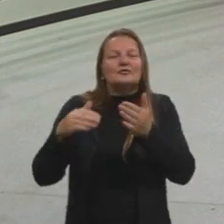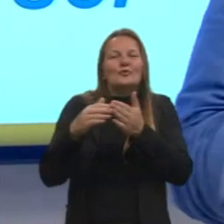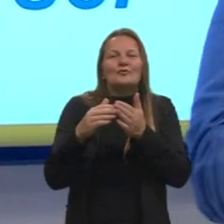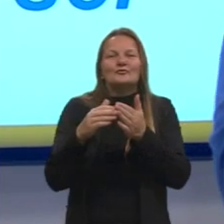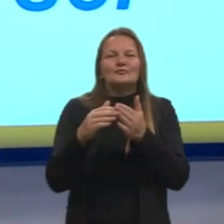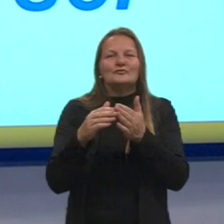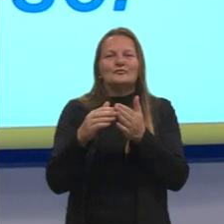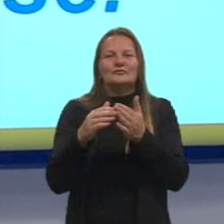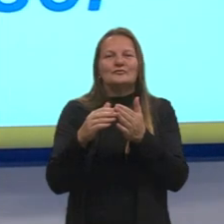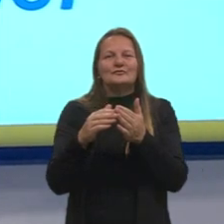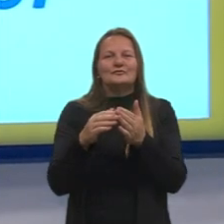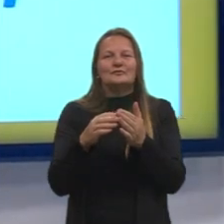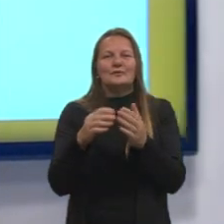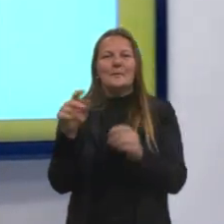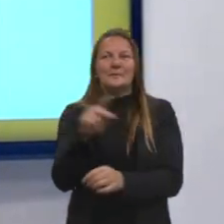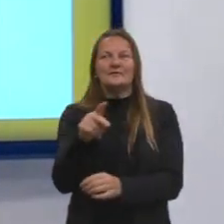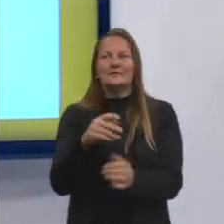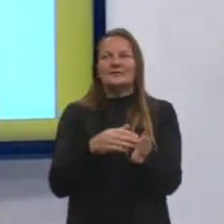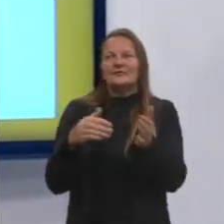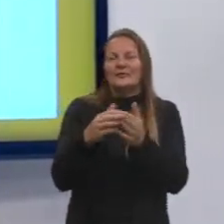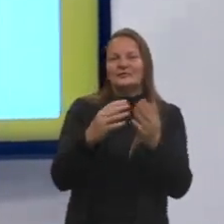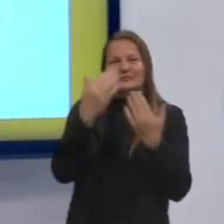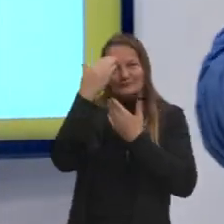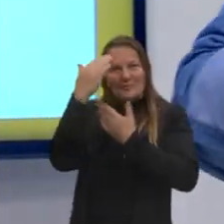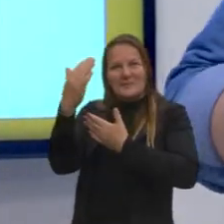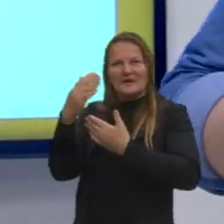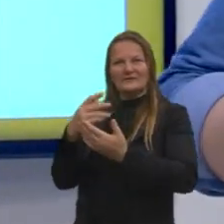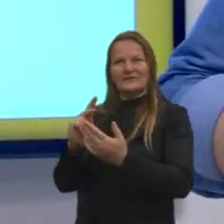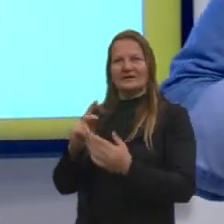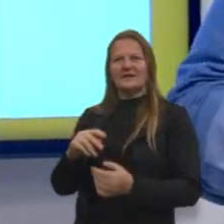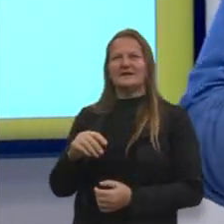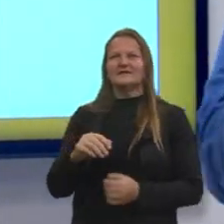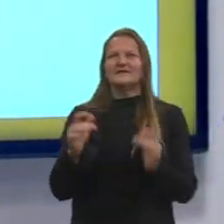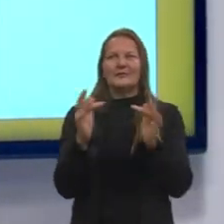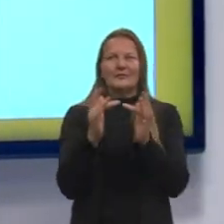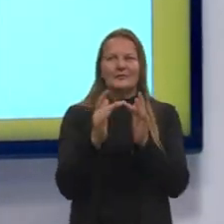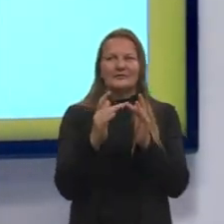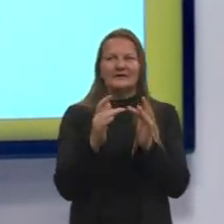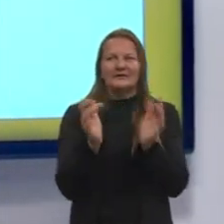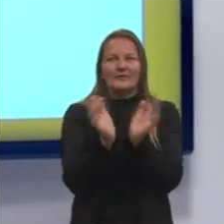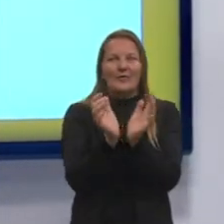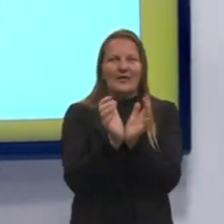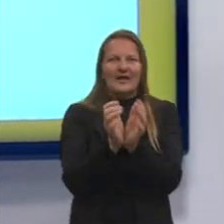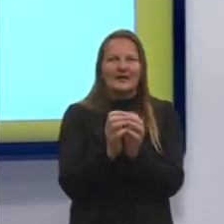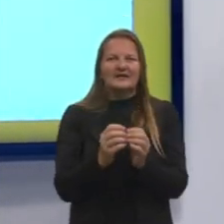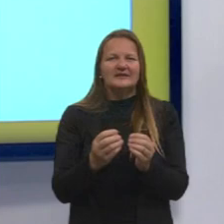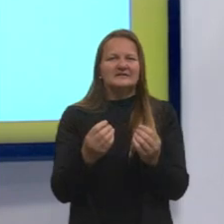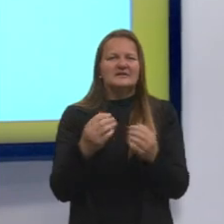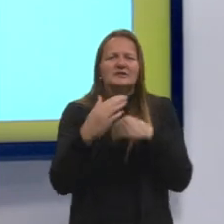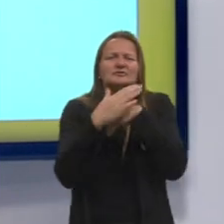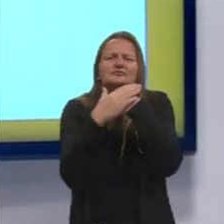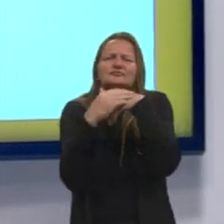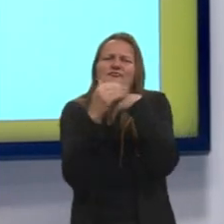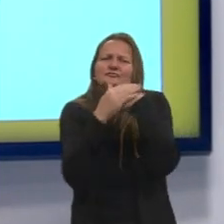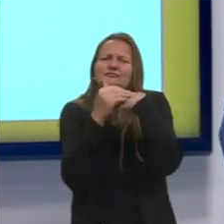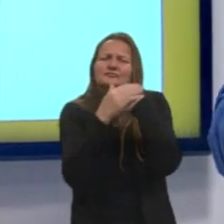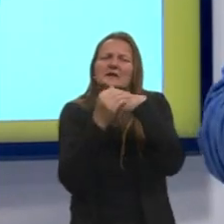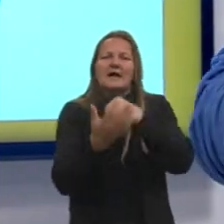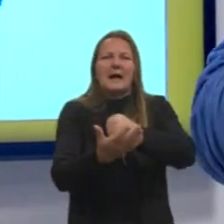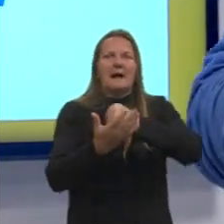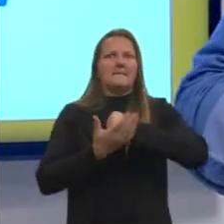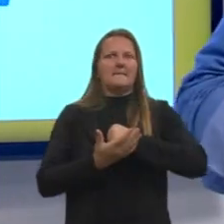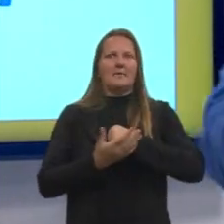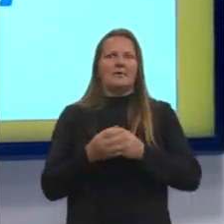professores do Pré Enem 2022 é excelente contar com colegas tão generosos que apoiam